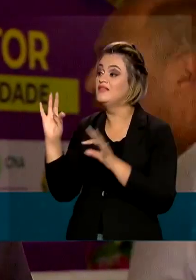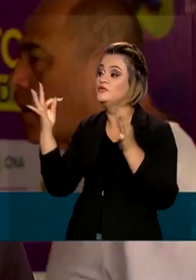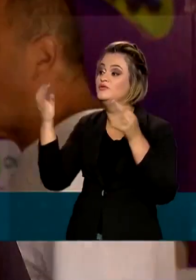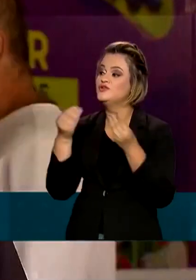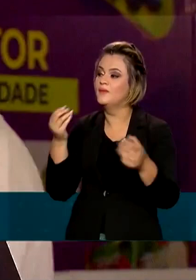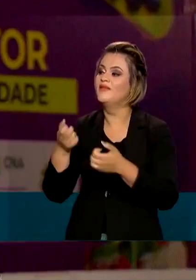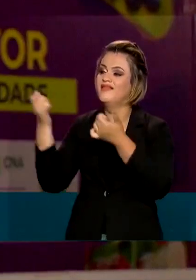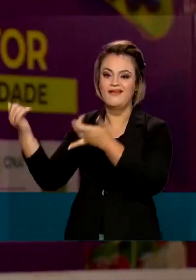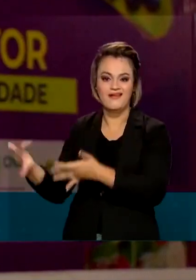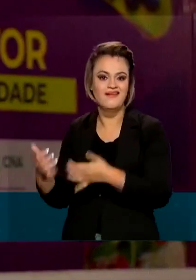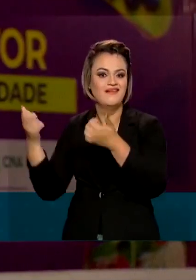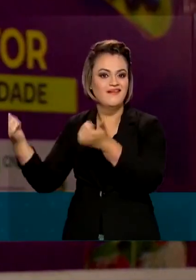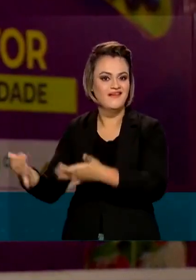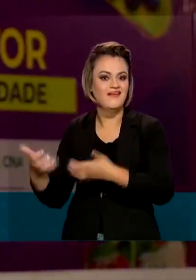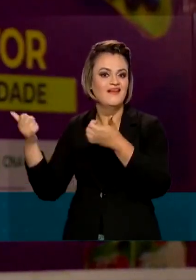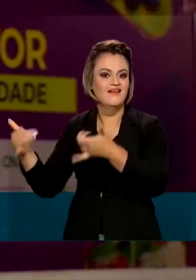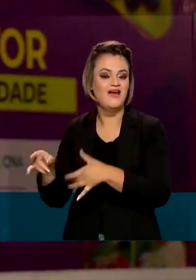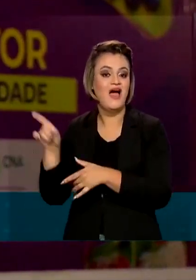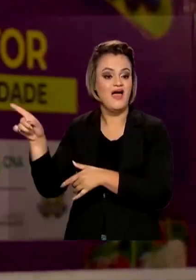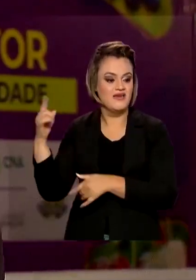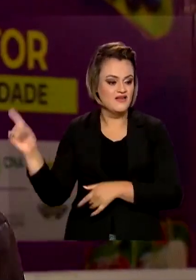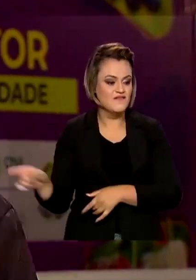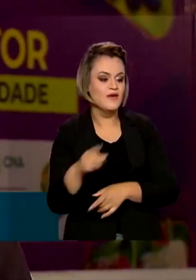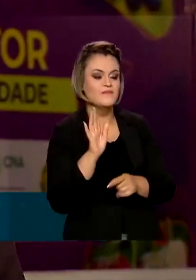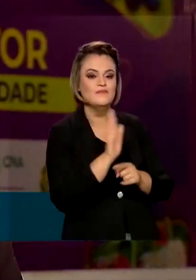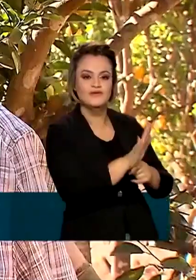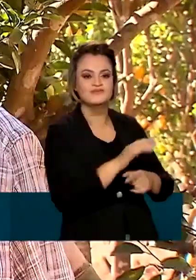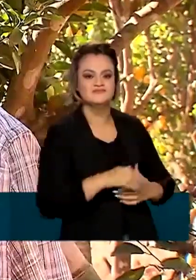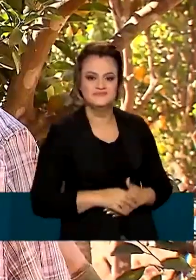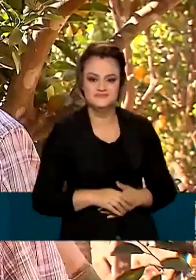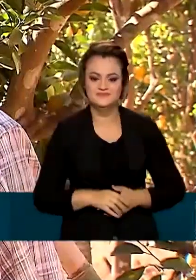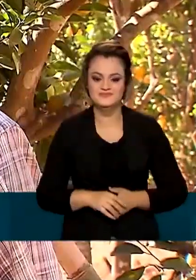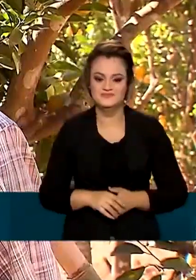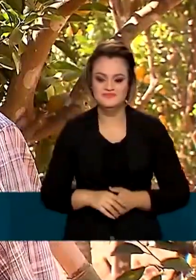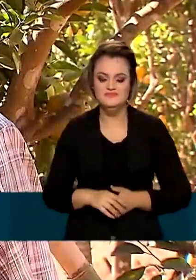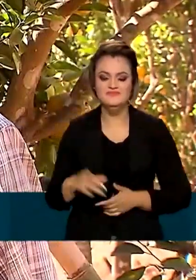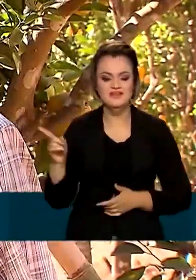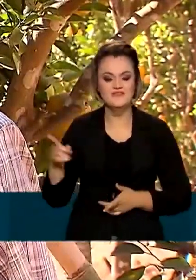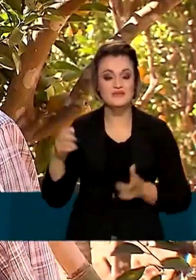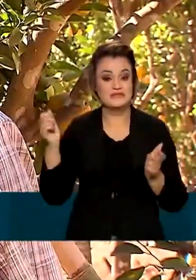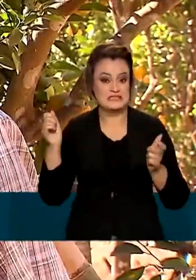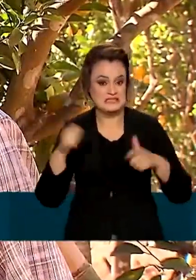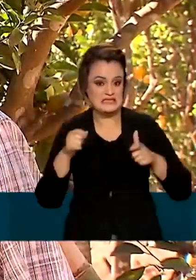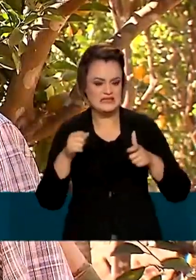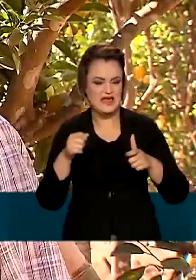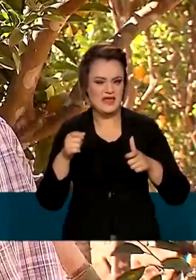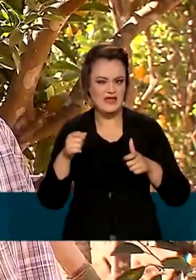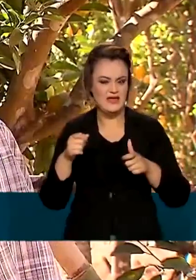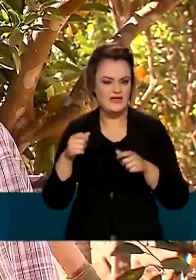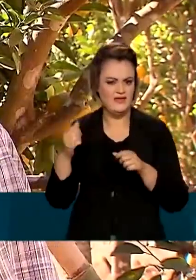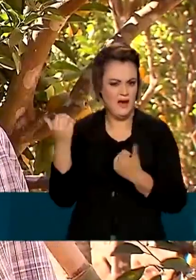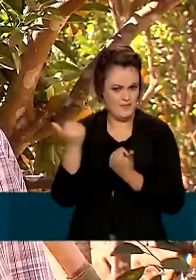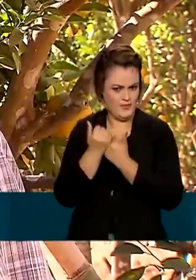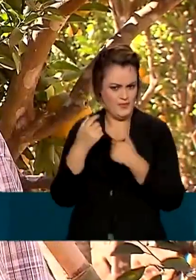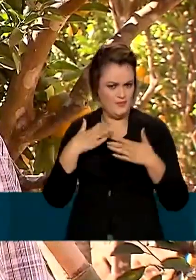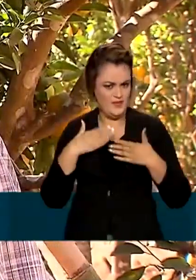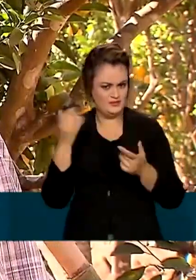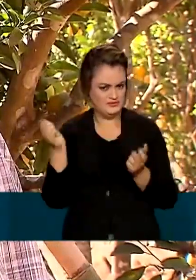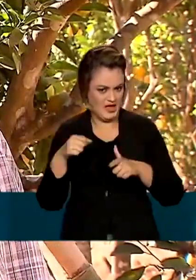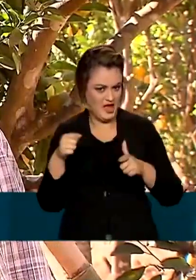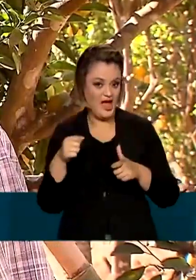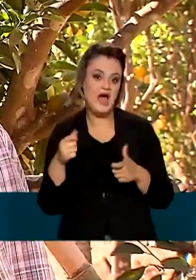né? E levamos ele até a tecnologia. Aí, se tiver uma coberturazinha, a